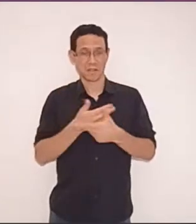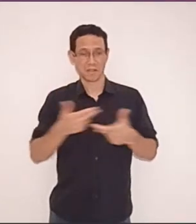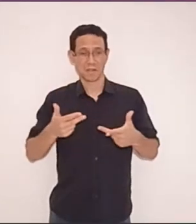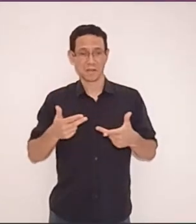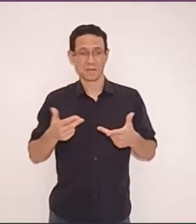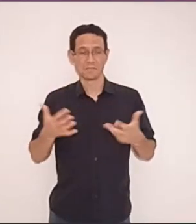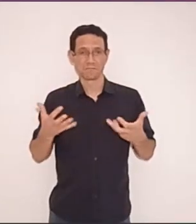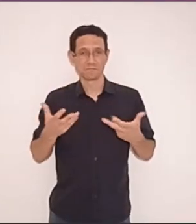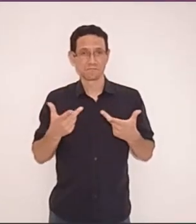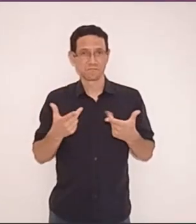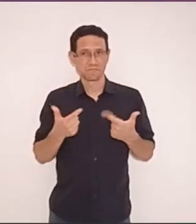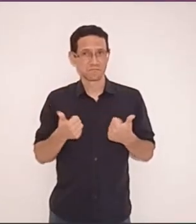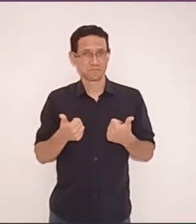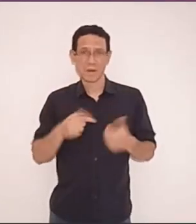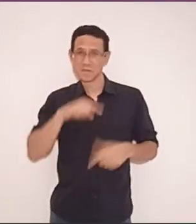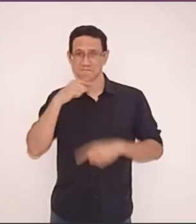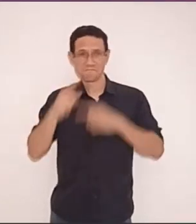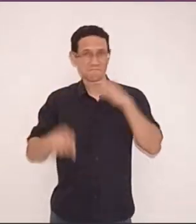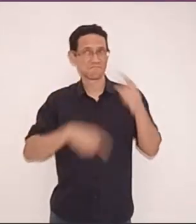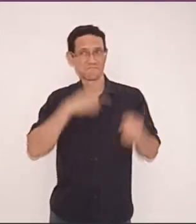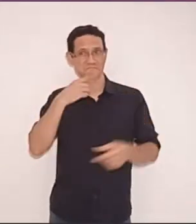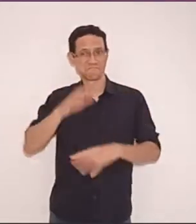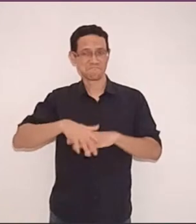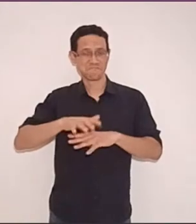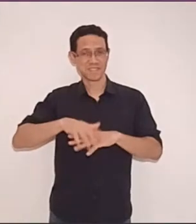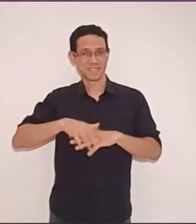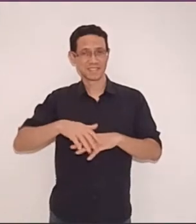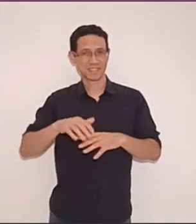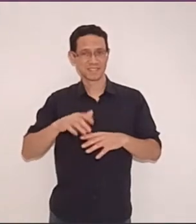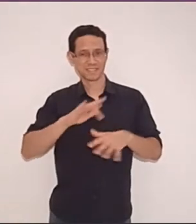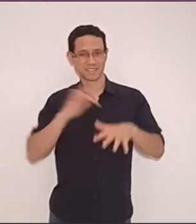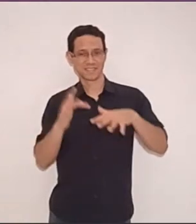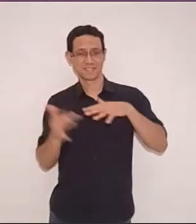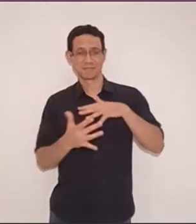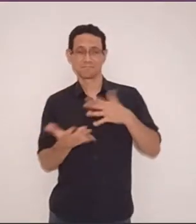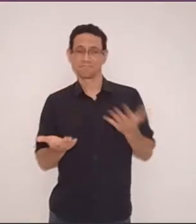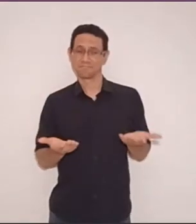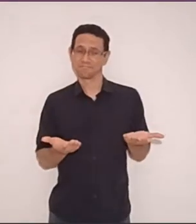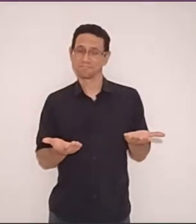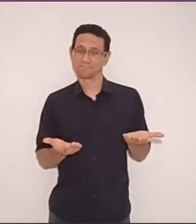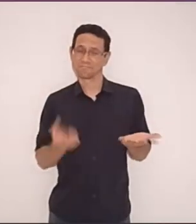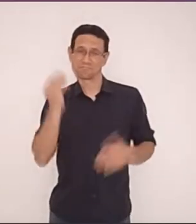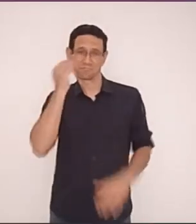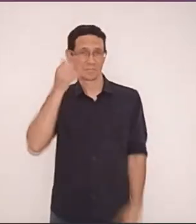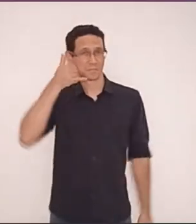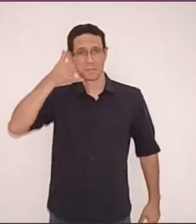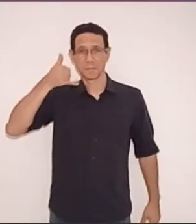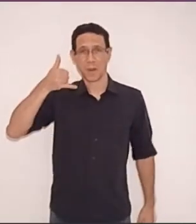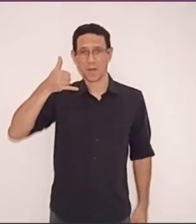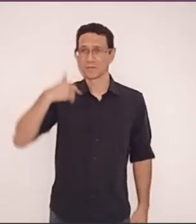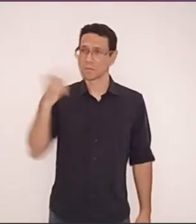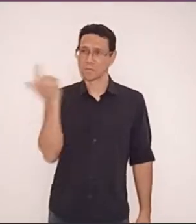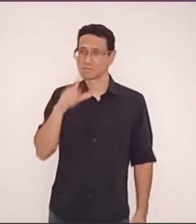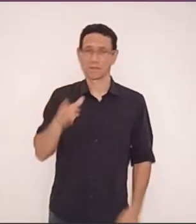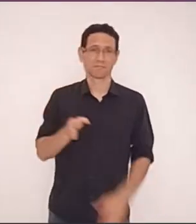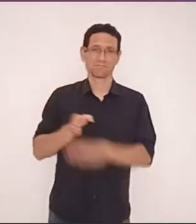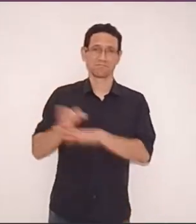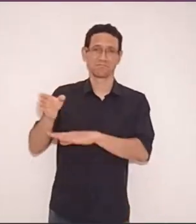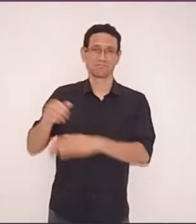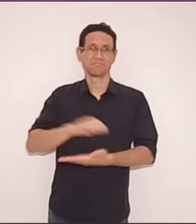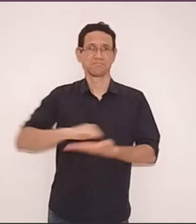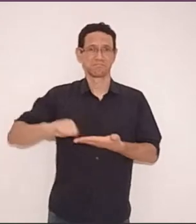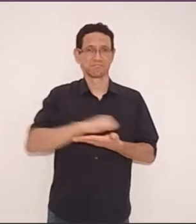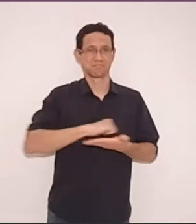se os algoritmos não enxergaram nas redes sociais o trabalho doméstica com telefone eu consigo uma faxina